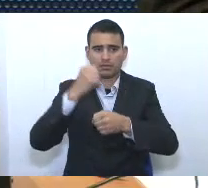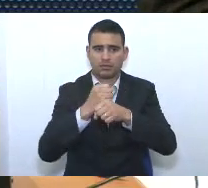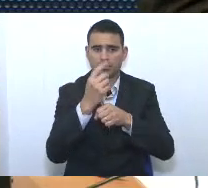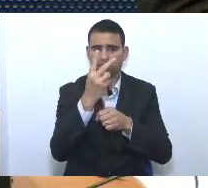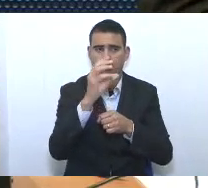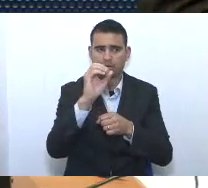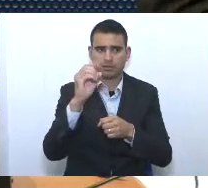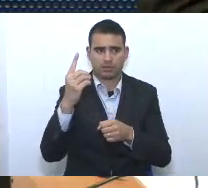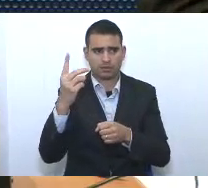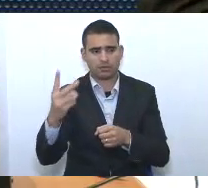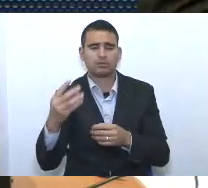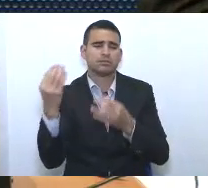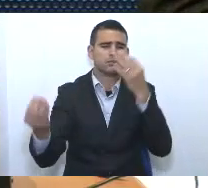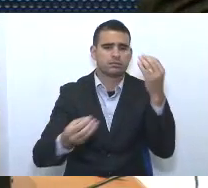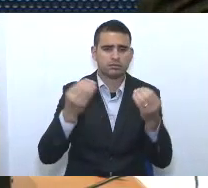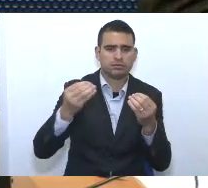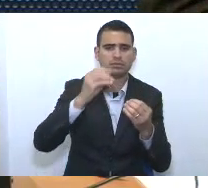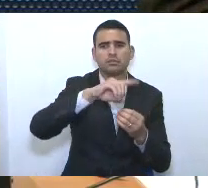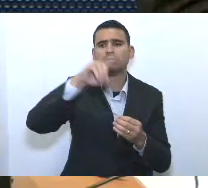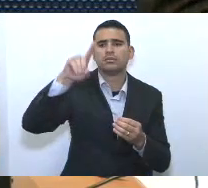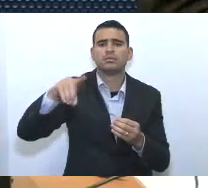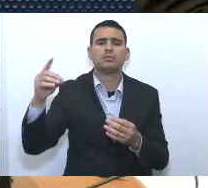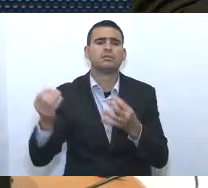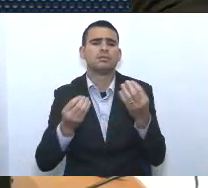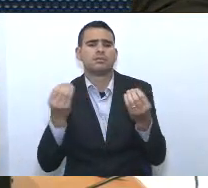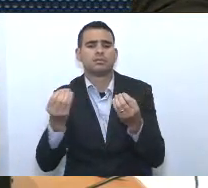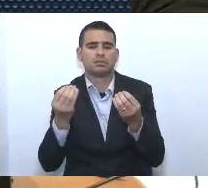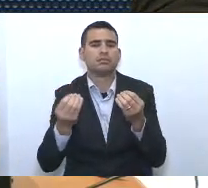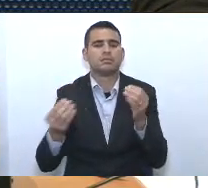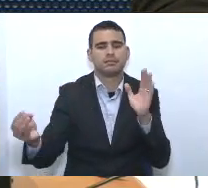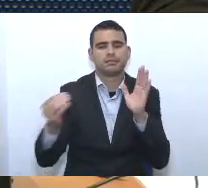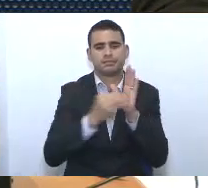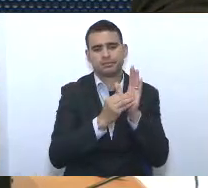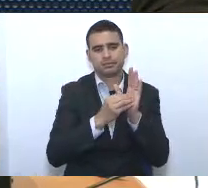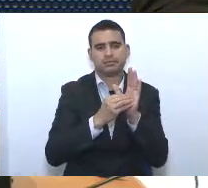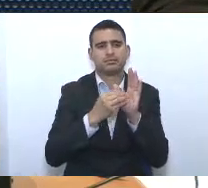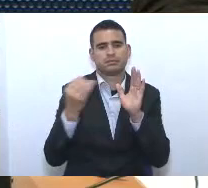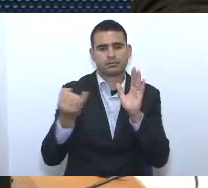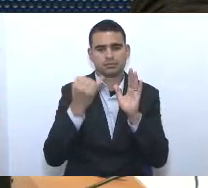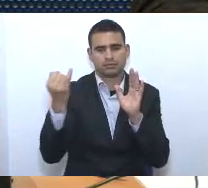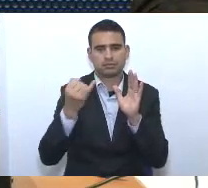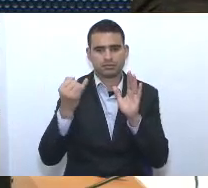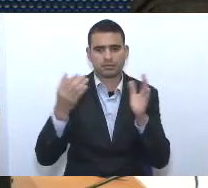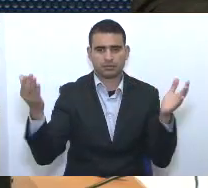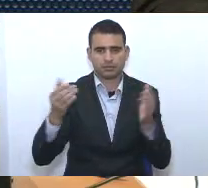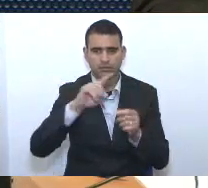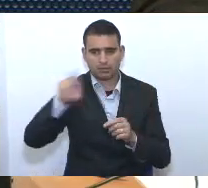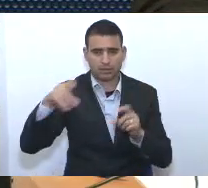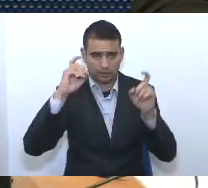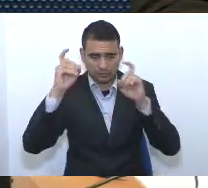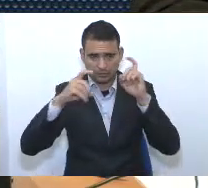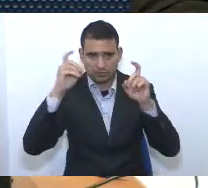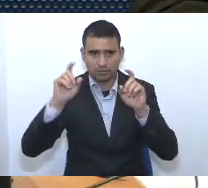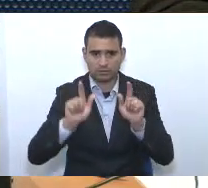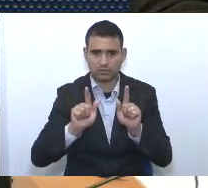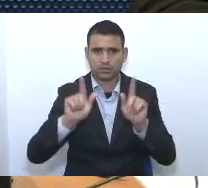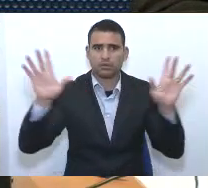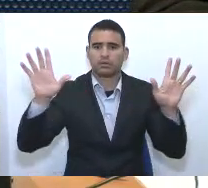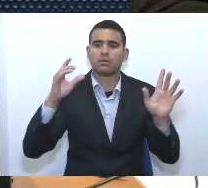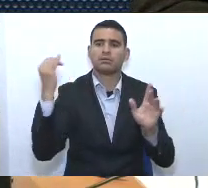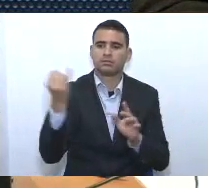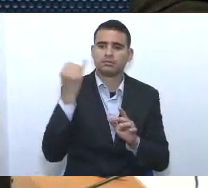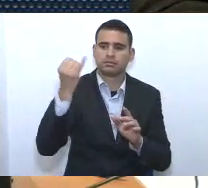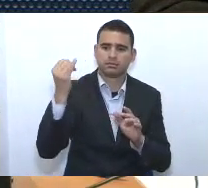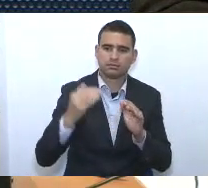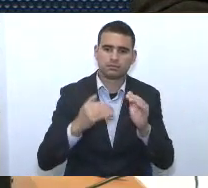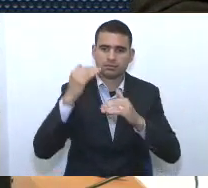caminho certo, contribuindo para termos um Guarulhos cada vez melhor. A nossa missão é de exercer a administração